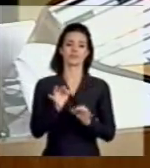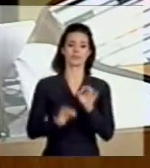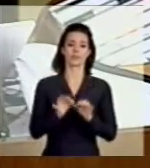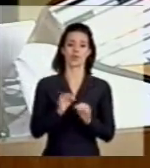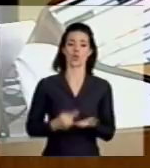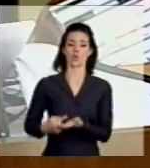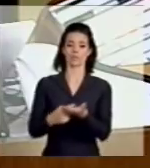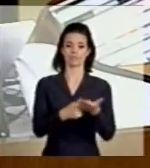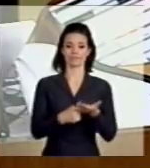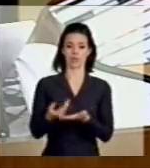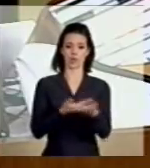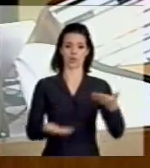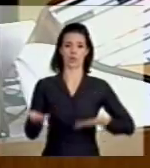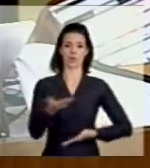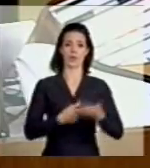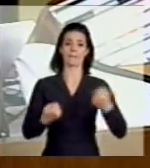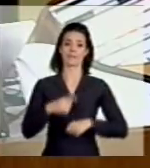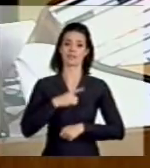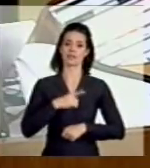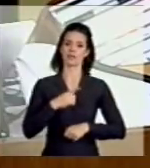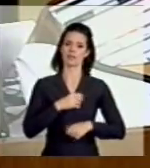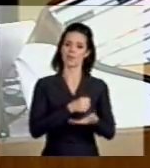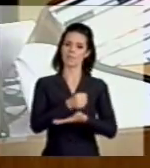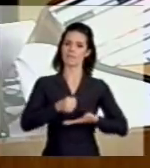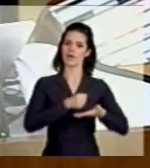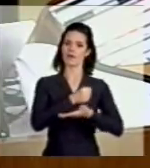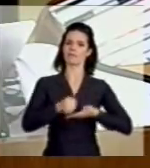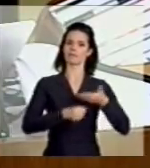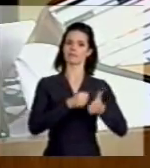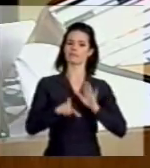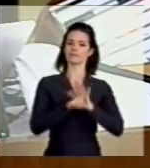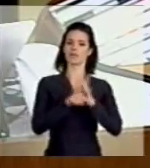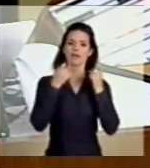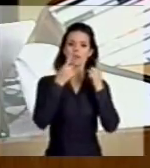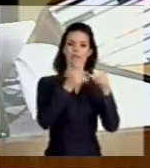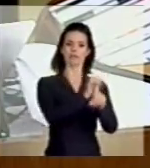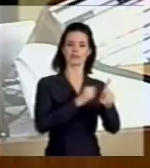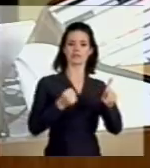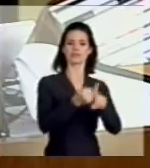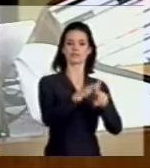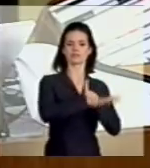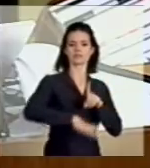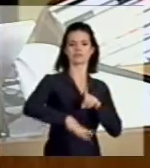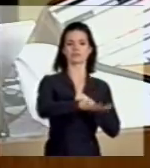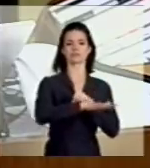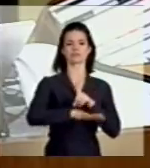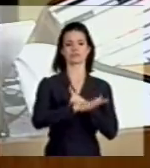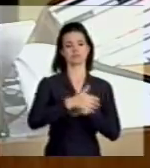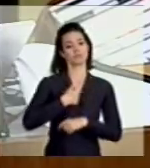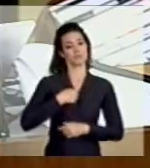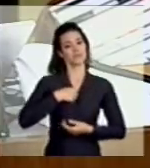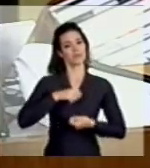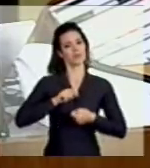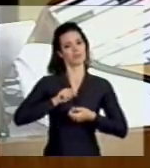coletivos, valer-se de salvaguardas voltadas a preservar o interesse da coletividade representado nos autos. Foi o que fiz